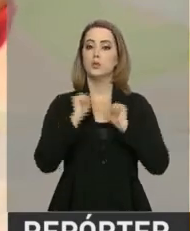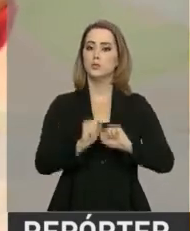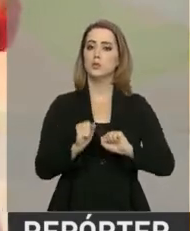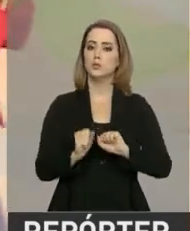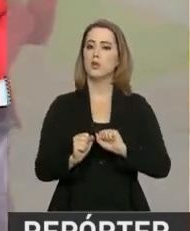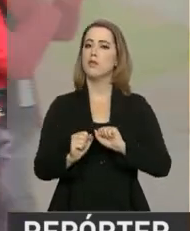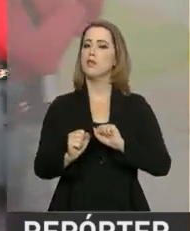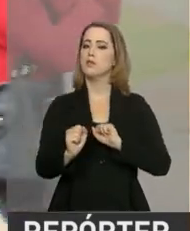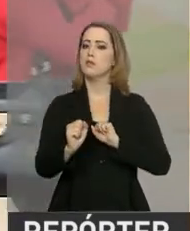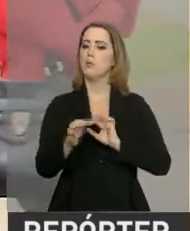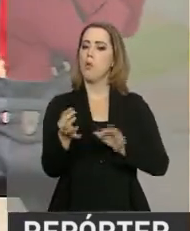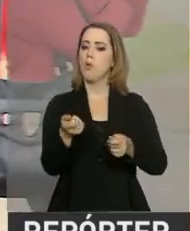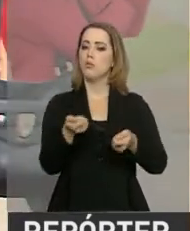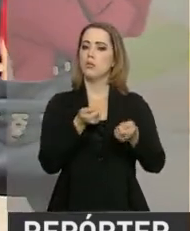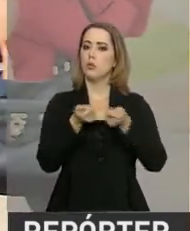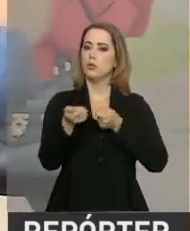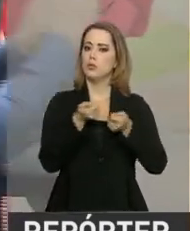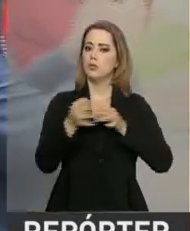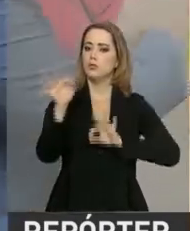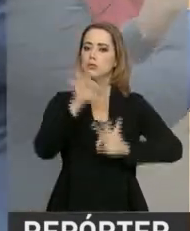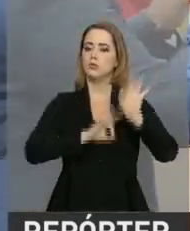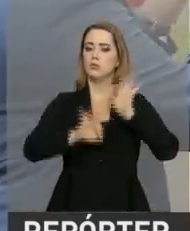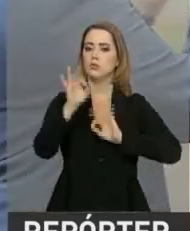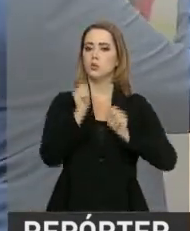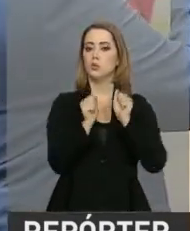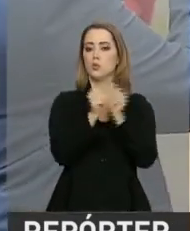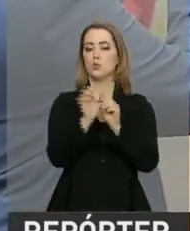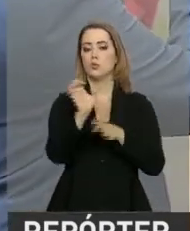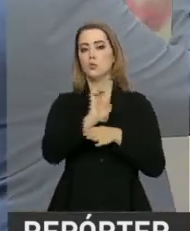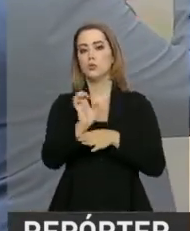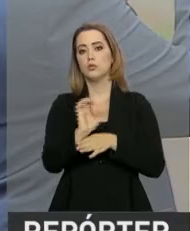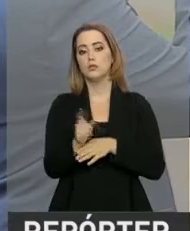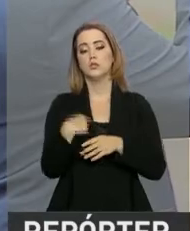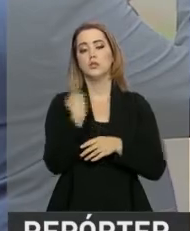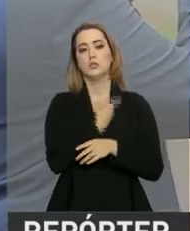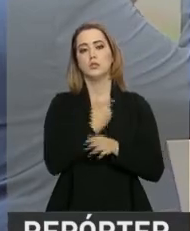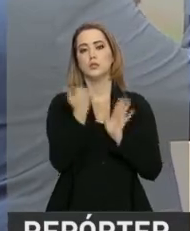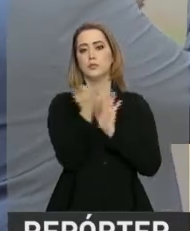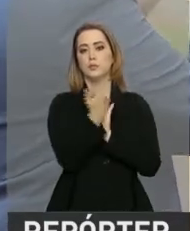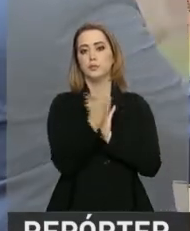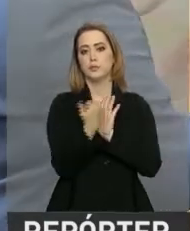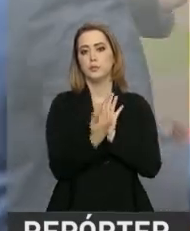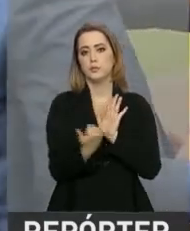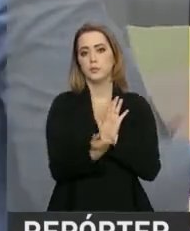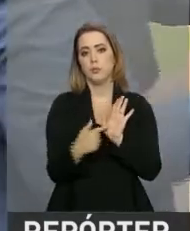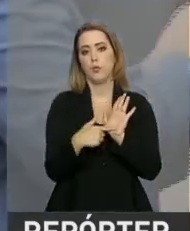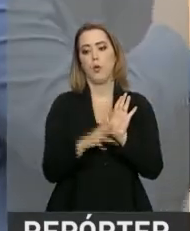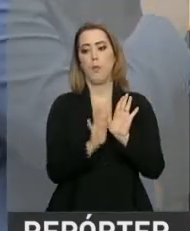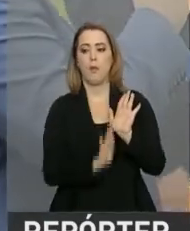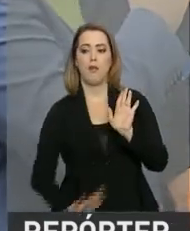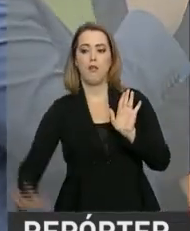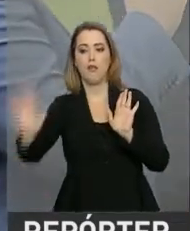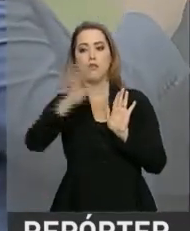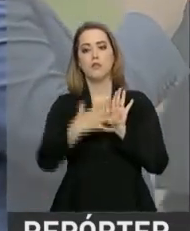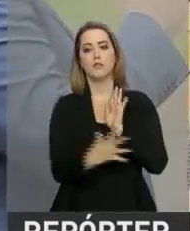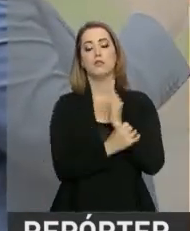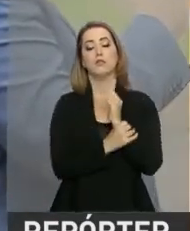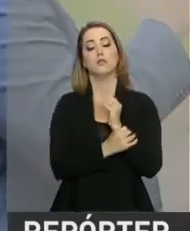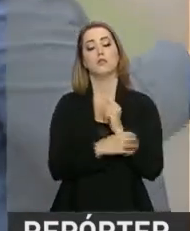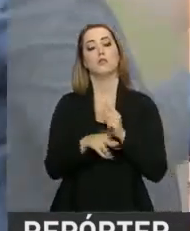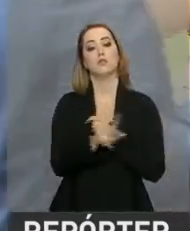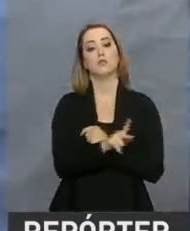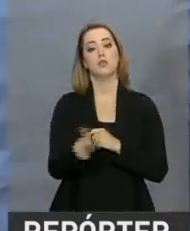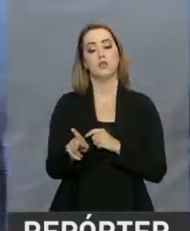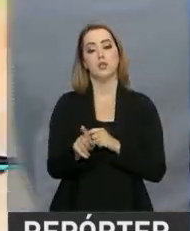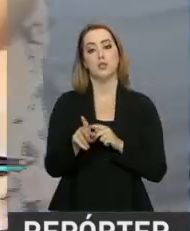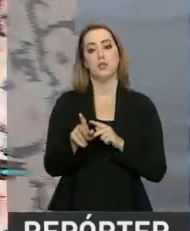coordenação cooperação é com os estados nós pudéssemos elaborar um plano nacional de segurança pública com três